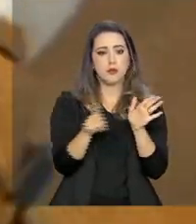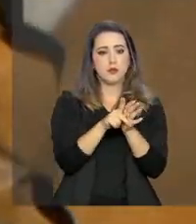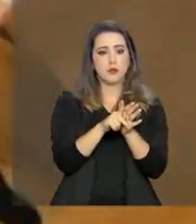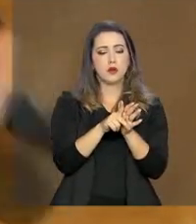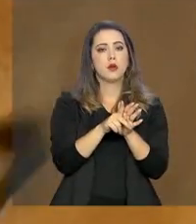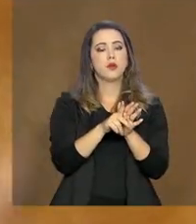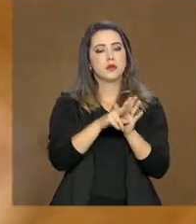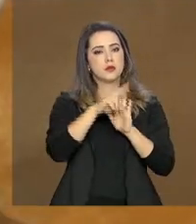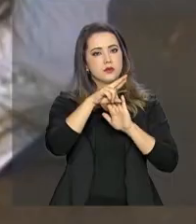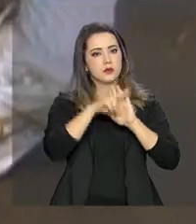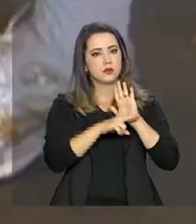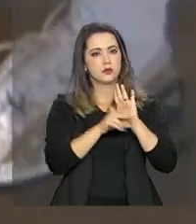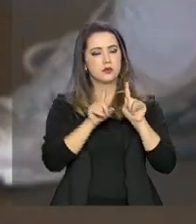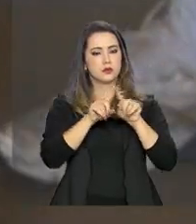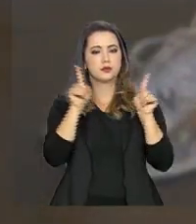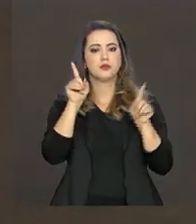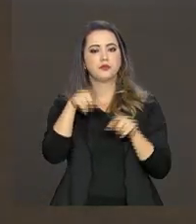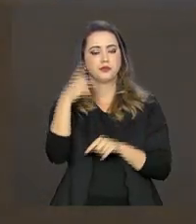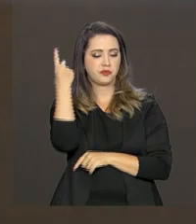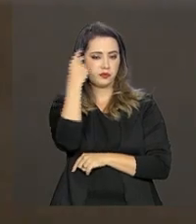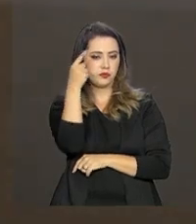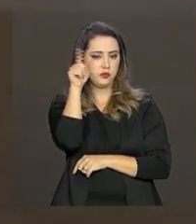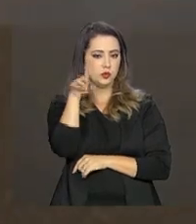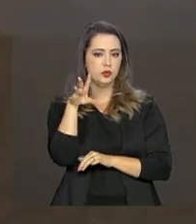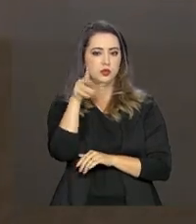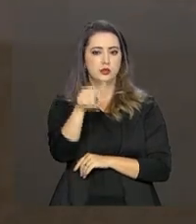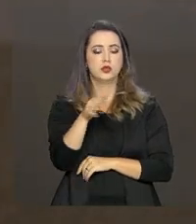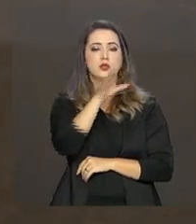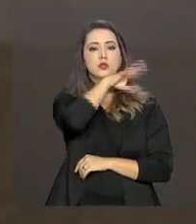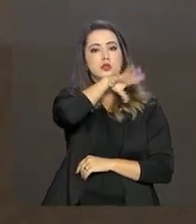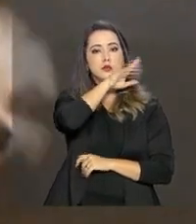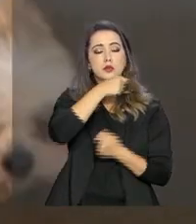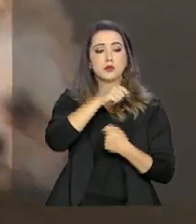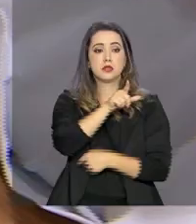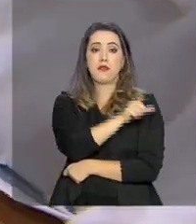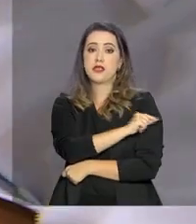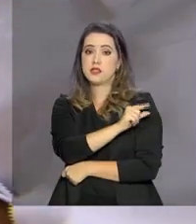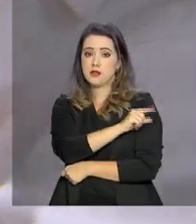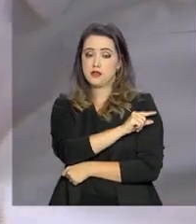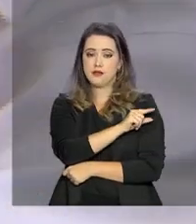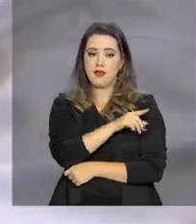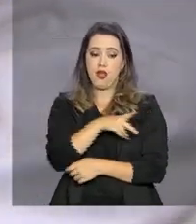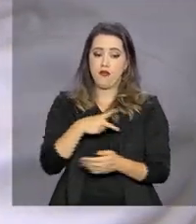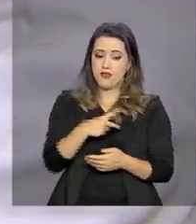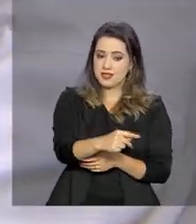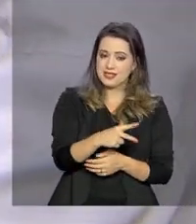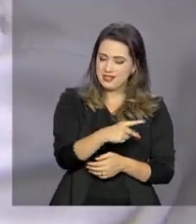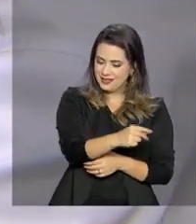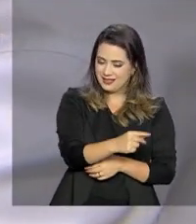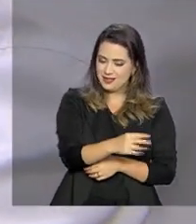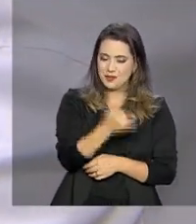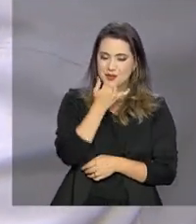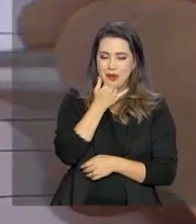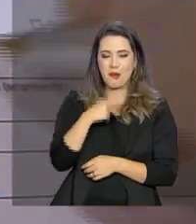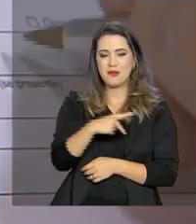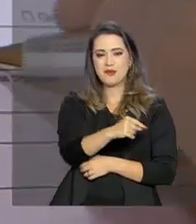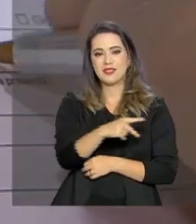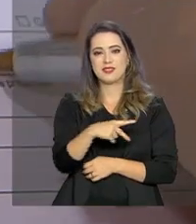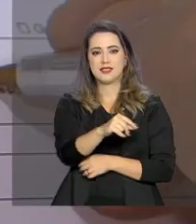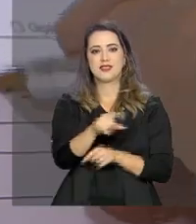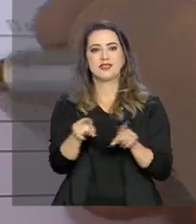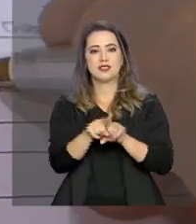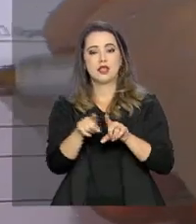mas em comum todos exigem que os animais também do assinante rábica e tem um atestado emitido por um veterinário que